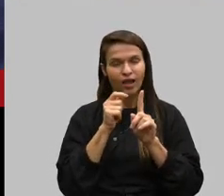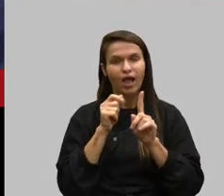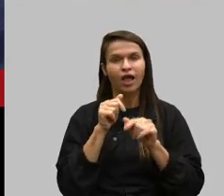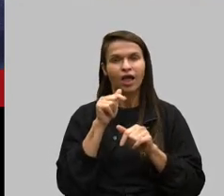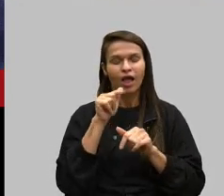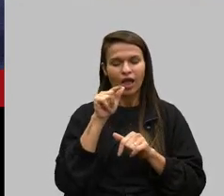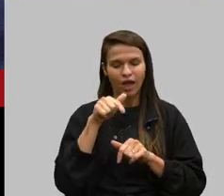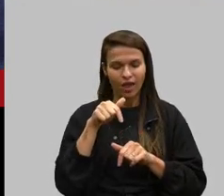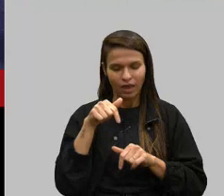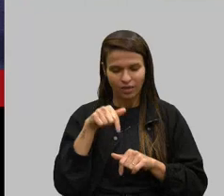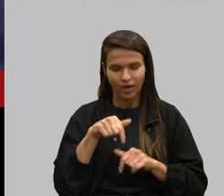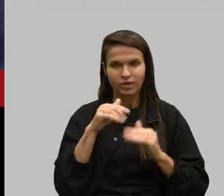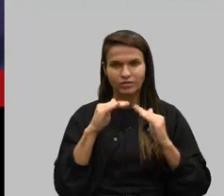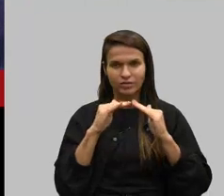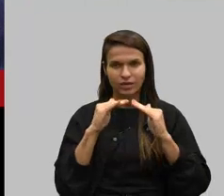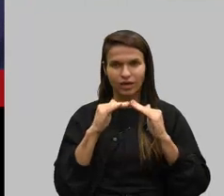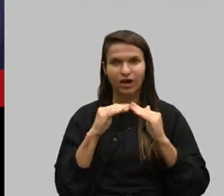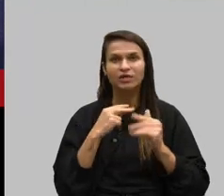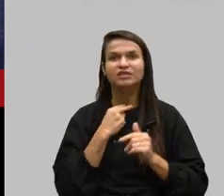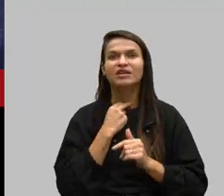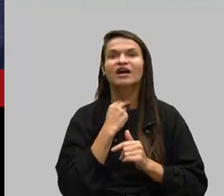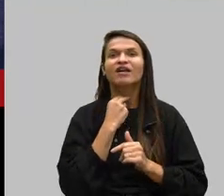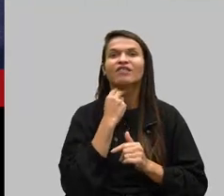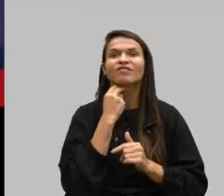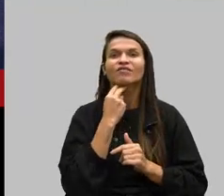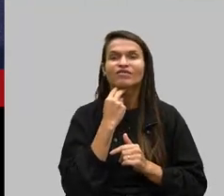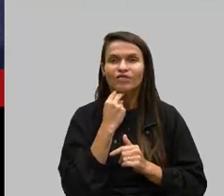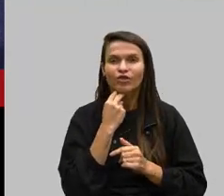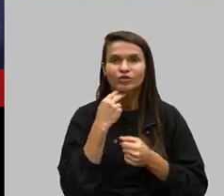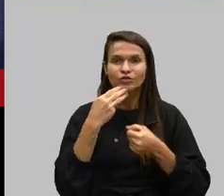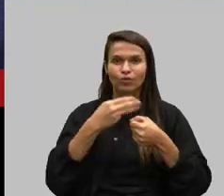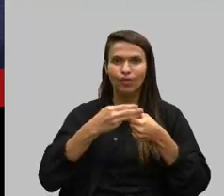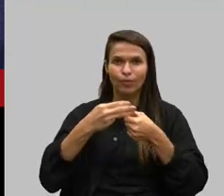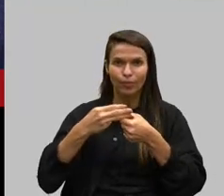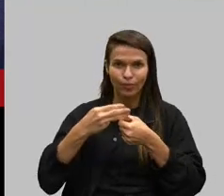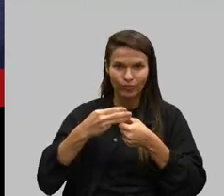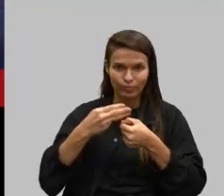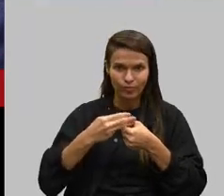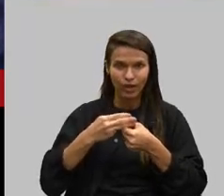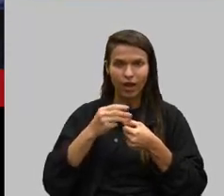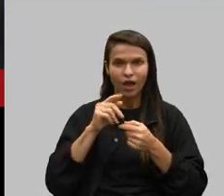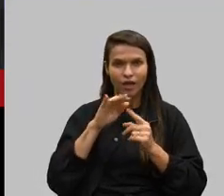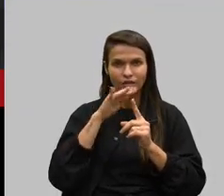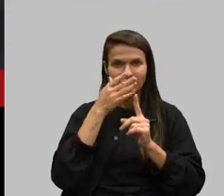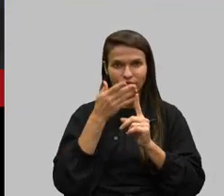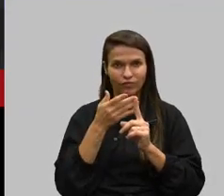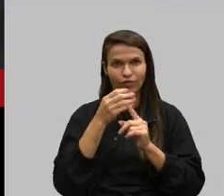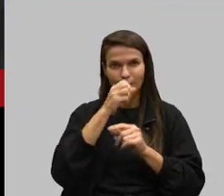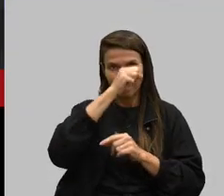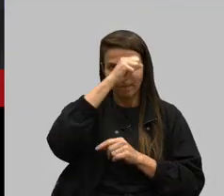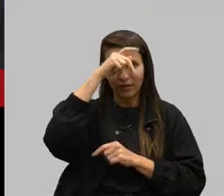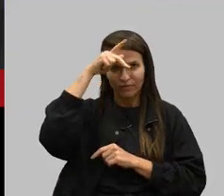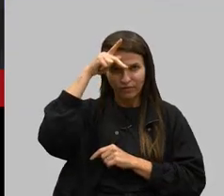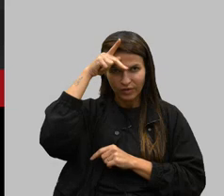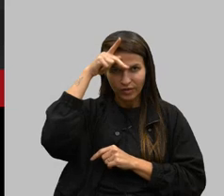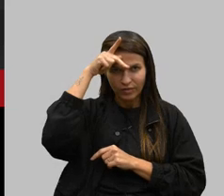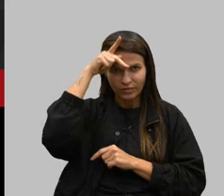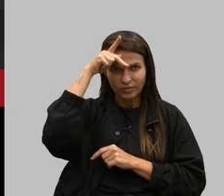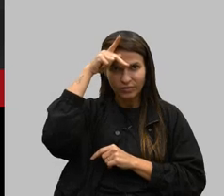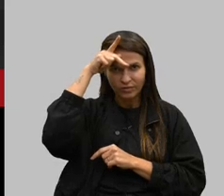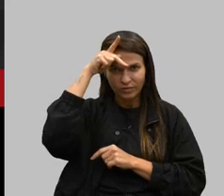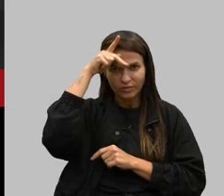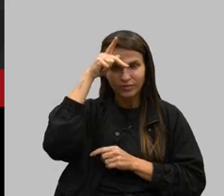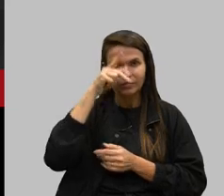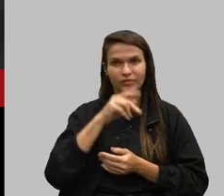casa a voz do municipalismo é vossa excelência que foi Prefeito teve que